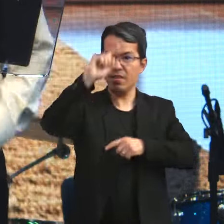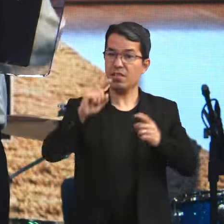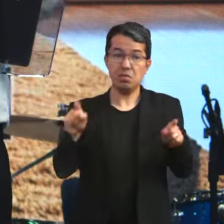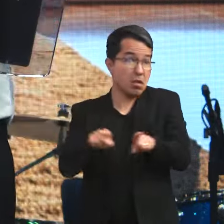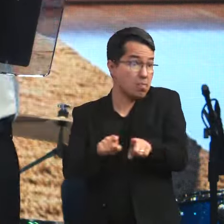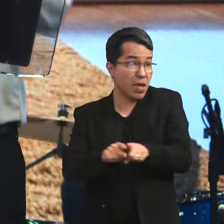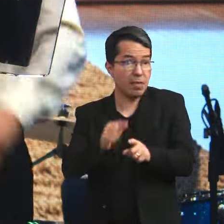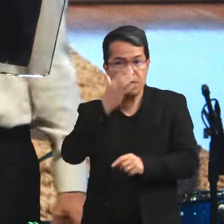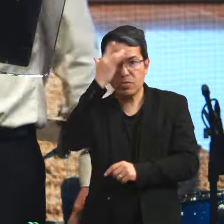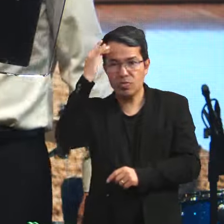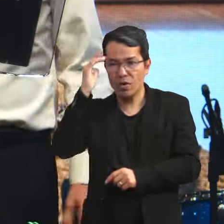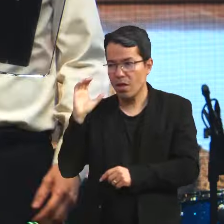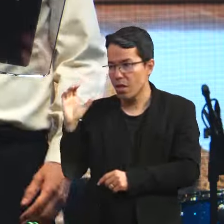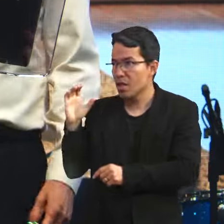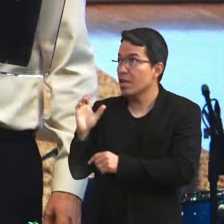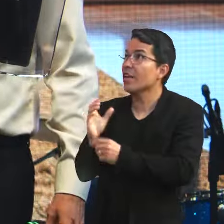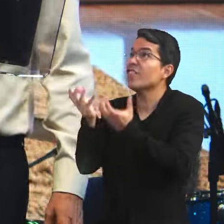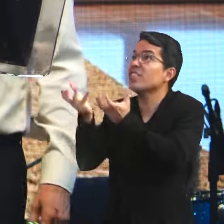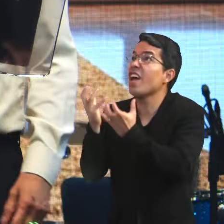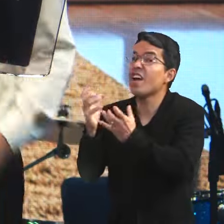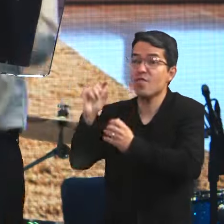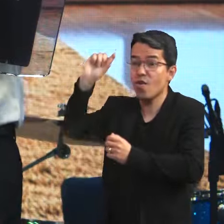teic auna